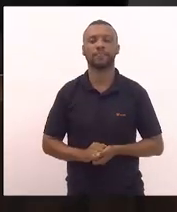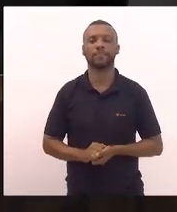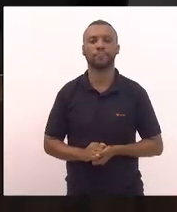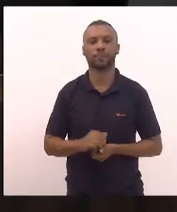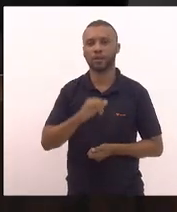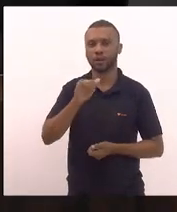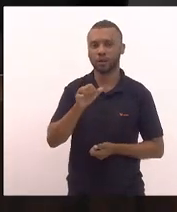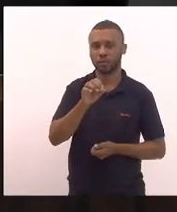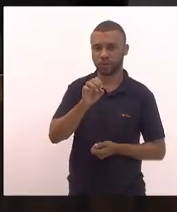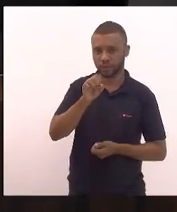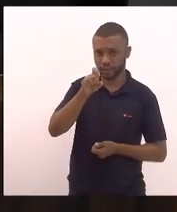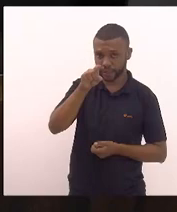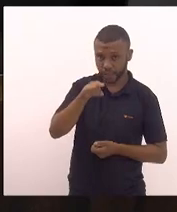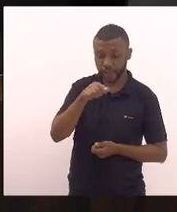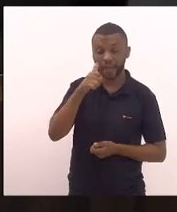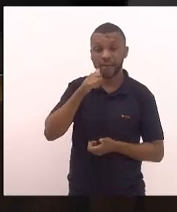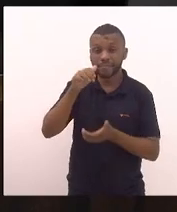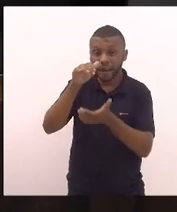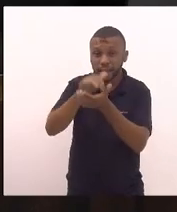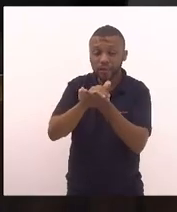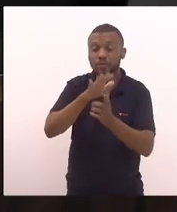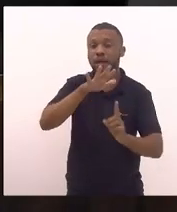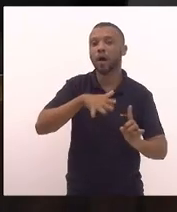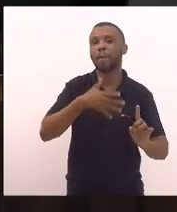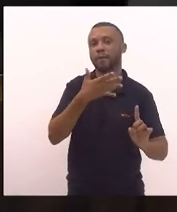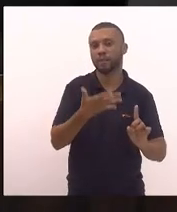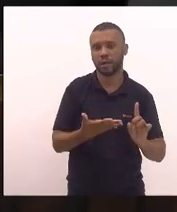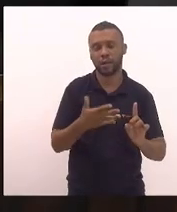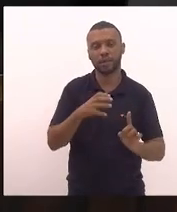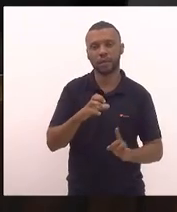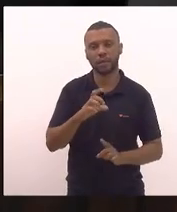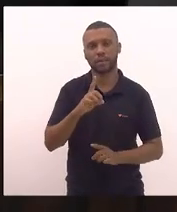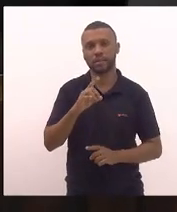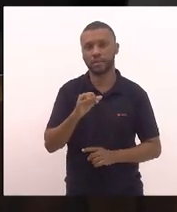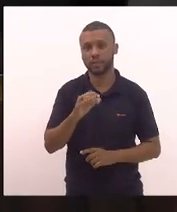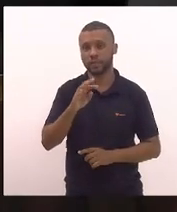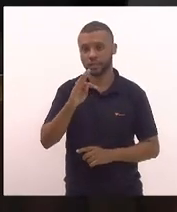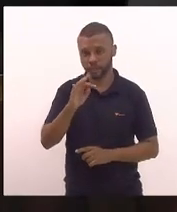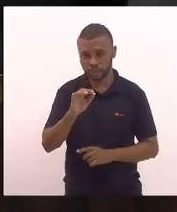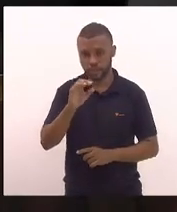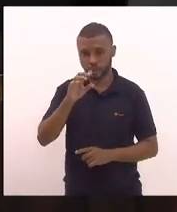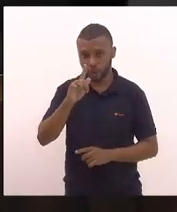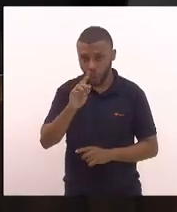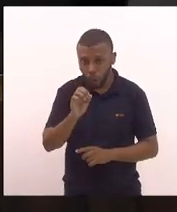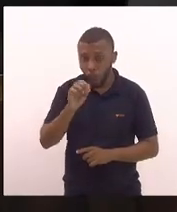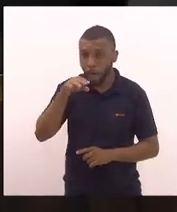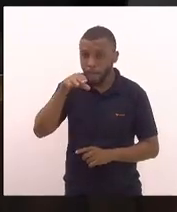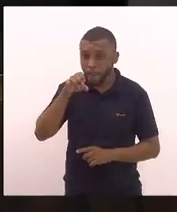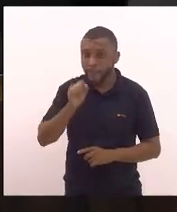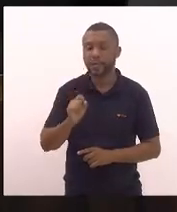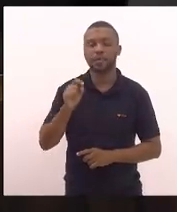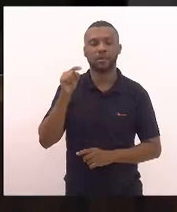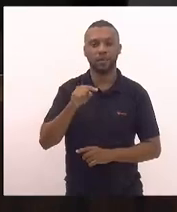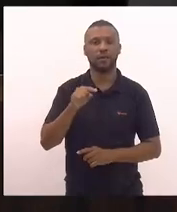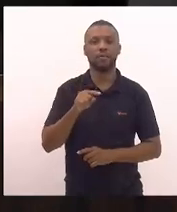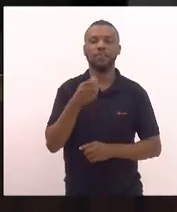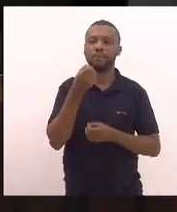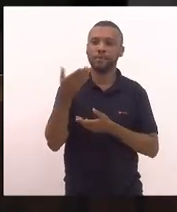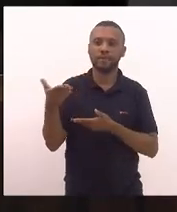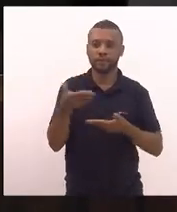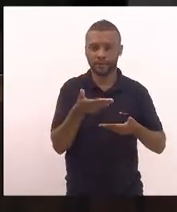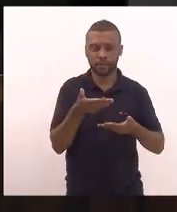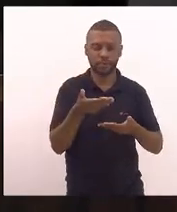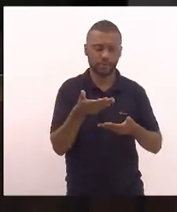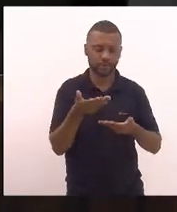José Santos, que é marido da homenageada Edide Gomes, seja muito bem-vinda. Muito